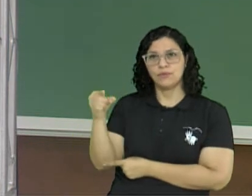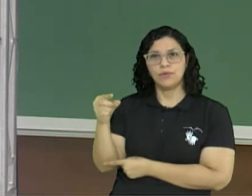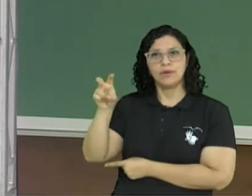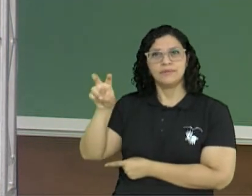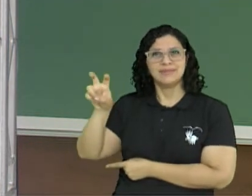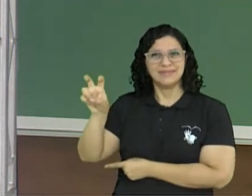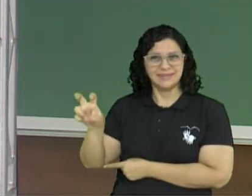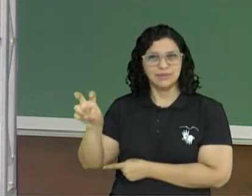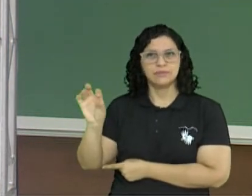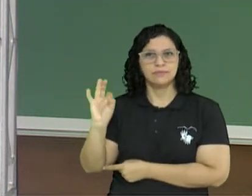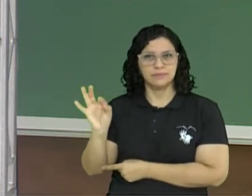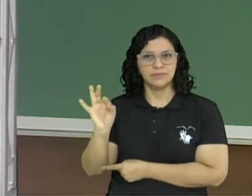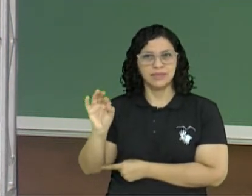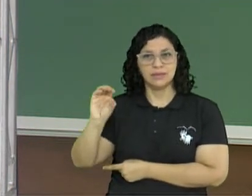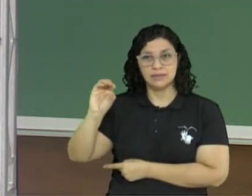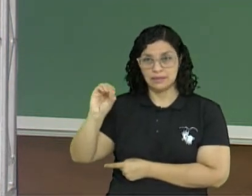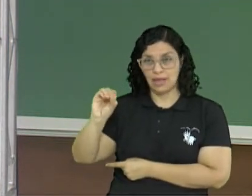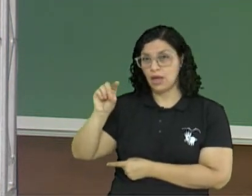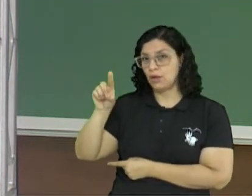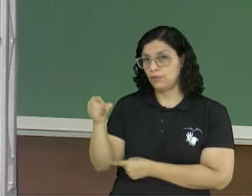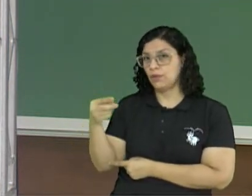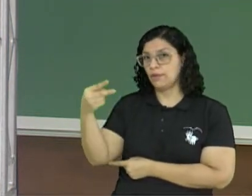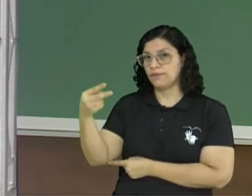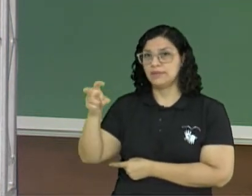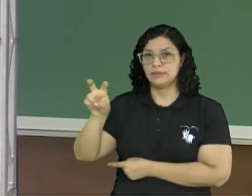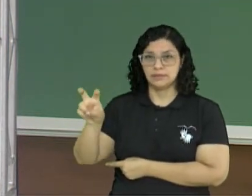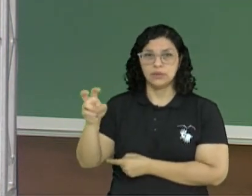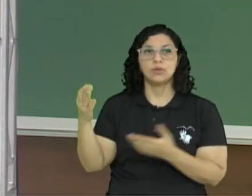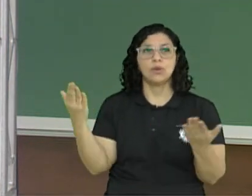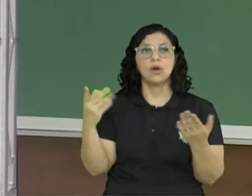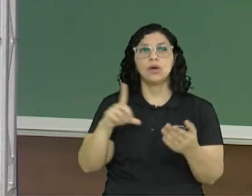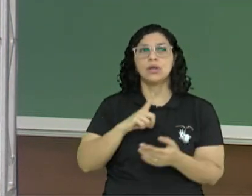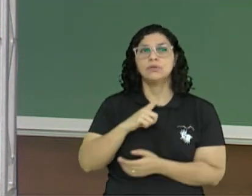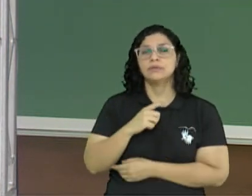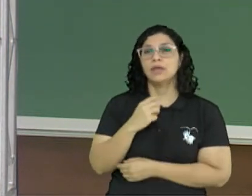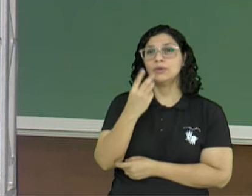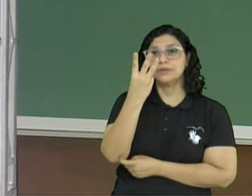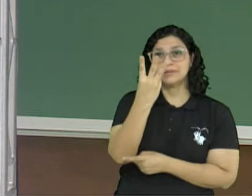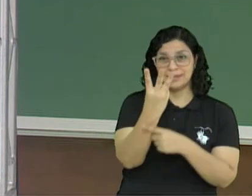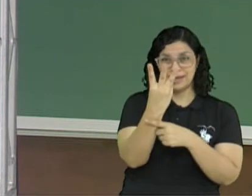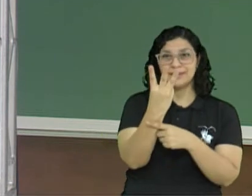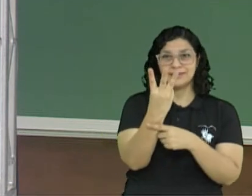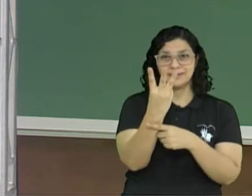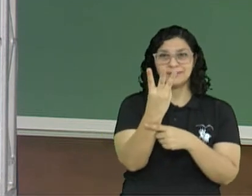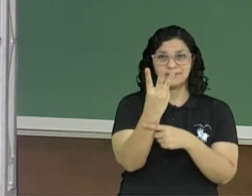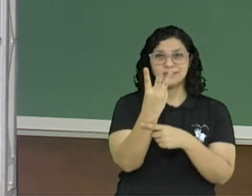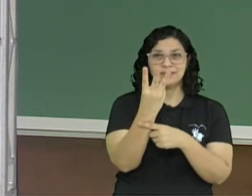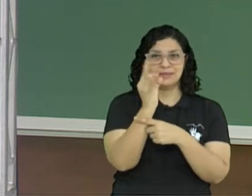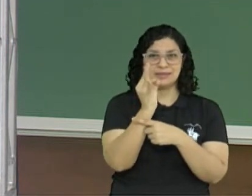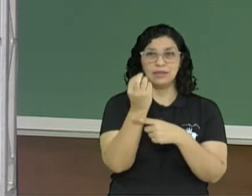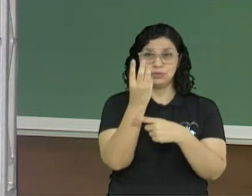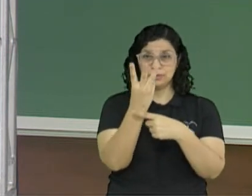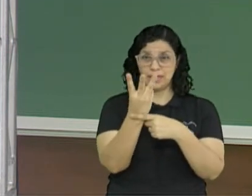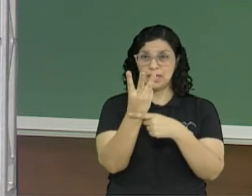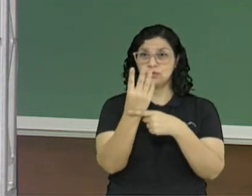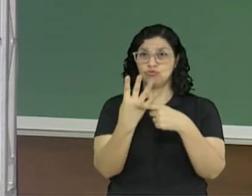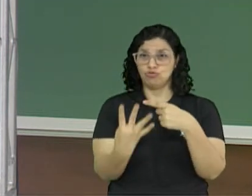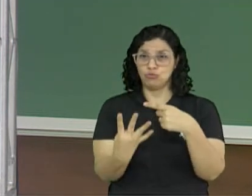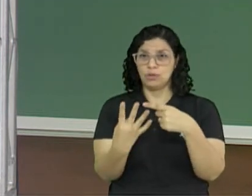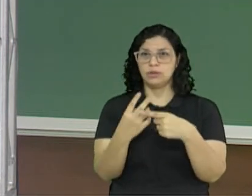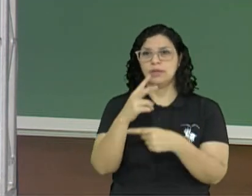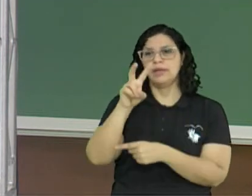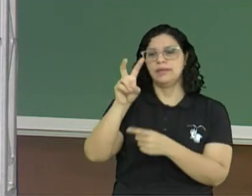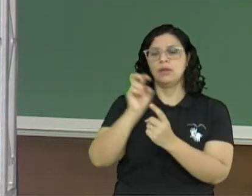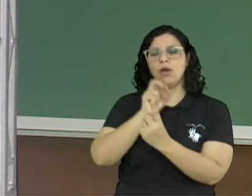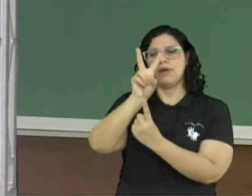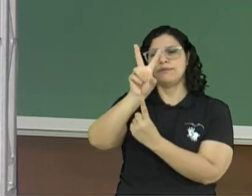a 25 centésimos, não é? Então eu vou ter o que aqui, ó? Não são 3 partezinhas? Se eu pegar 25 centésimos